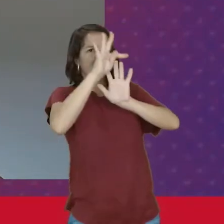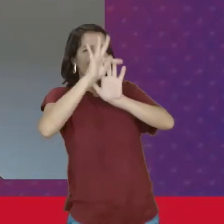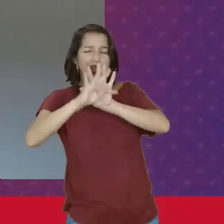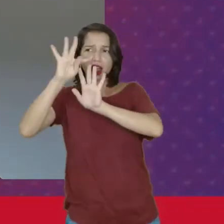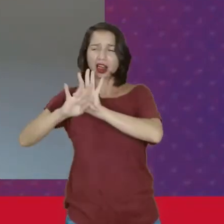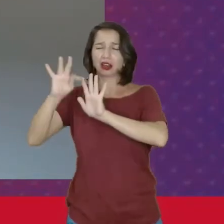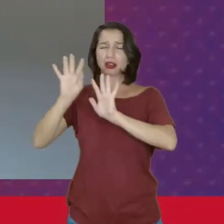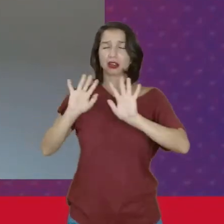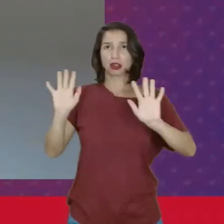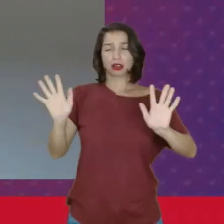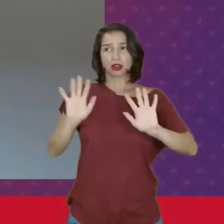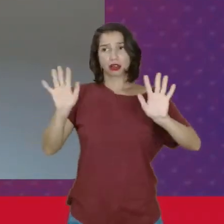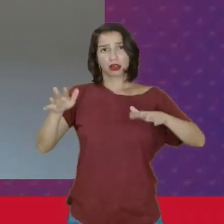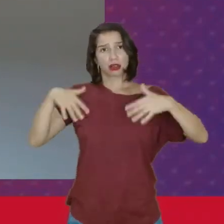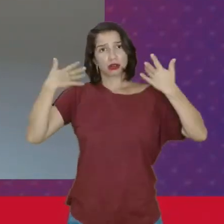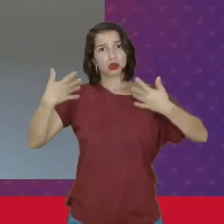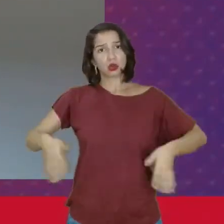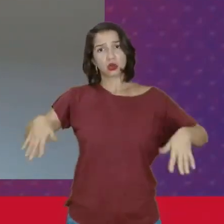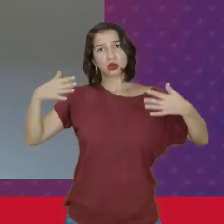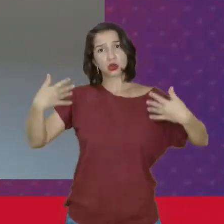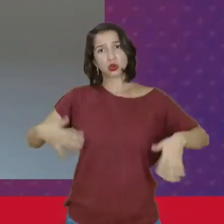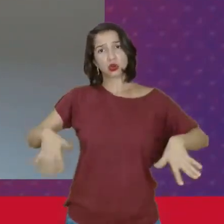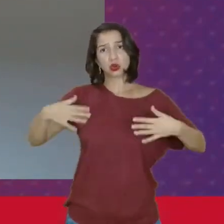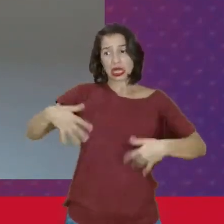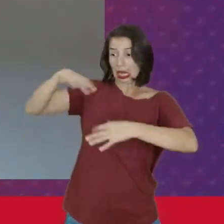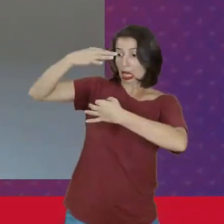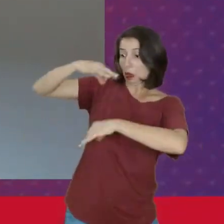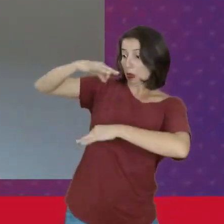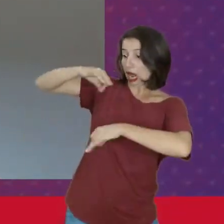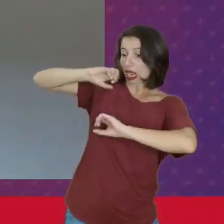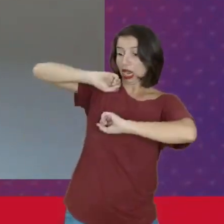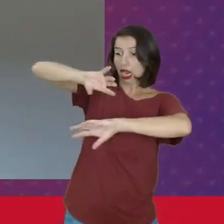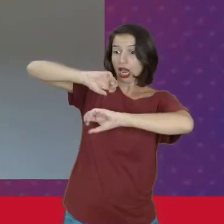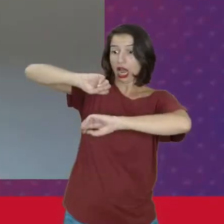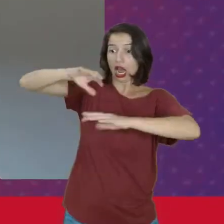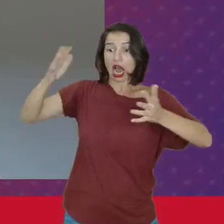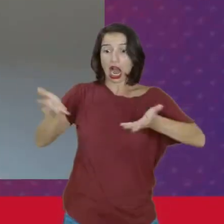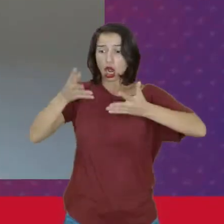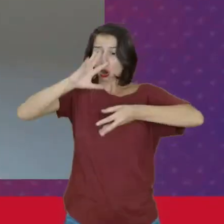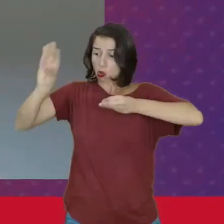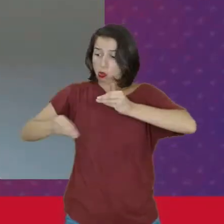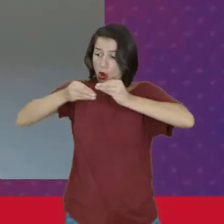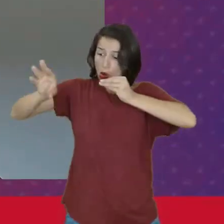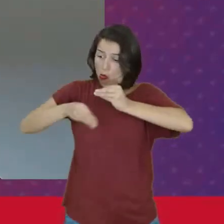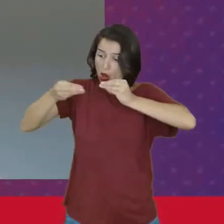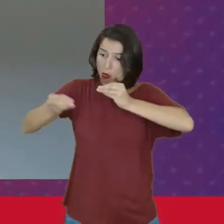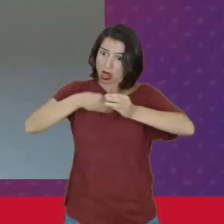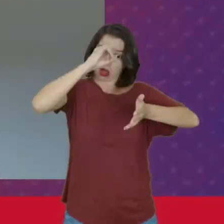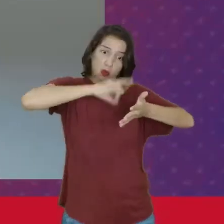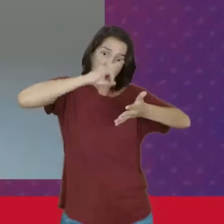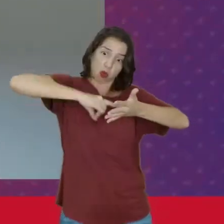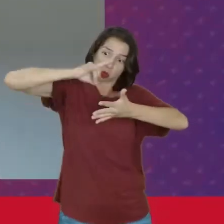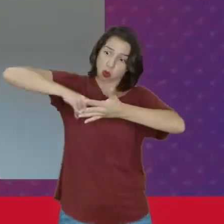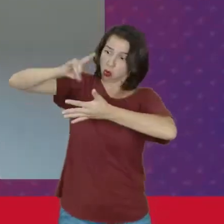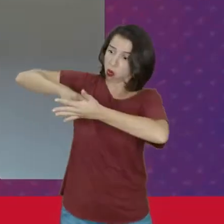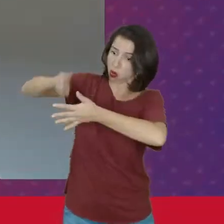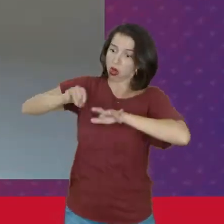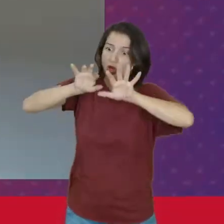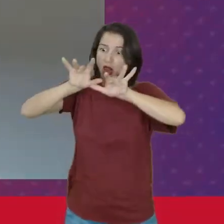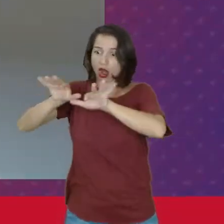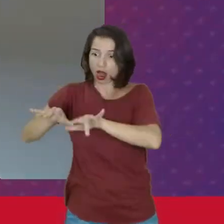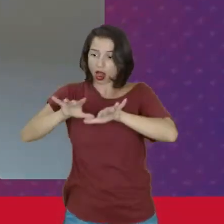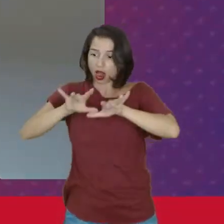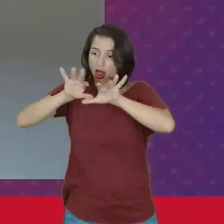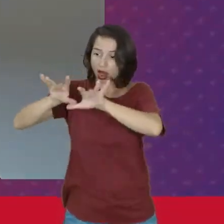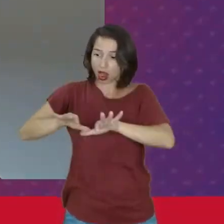havia, plano de aula também. Agora tem muito mais que a gente precisa